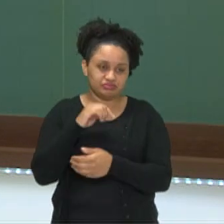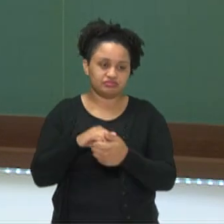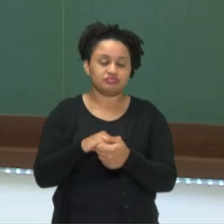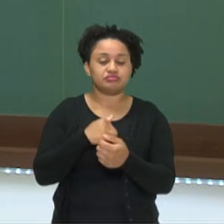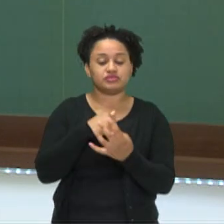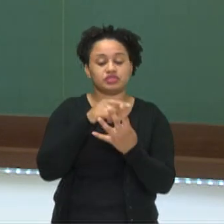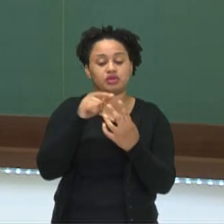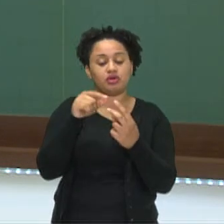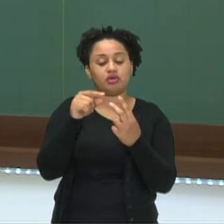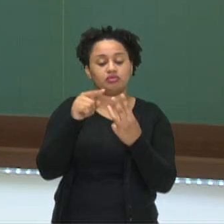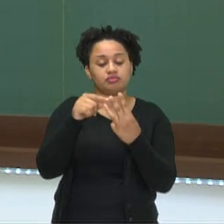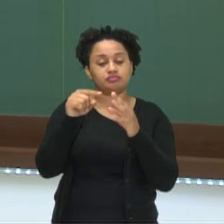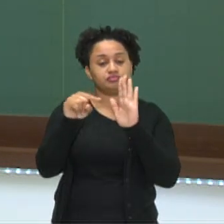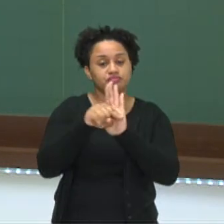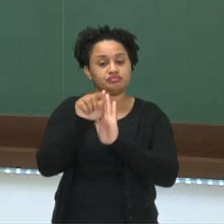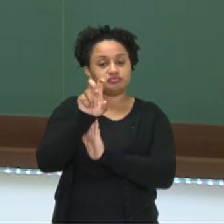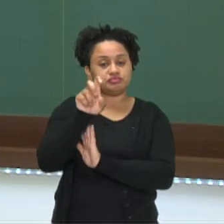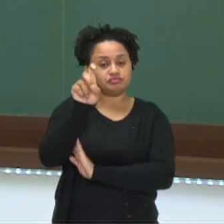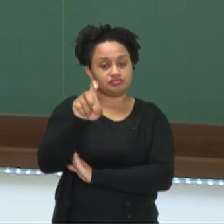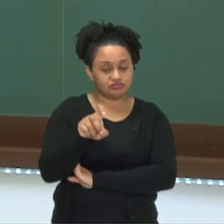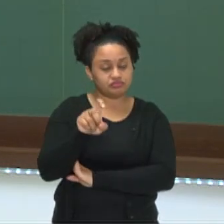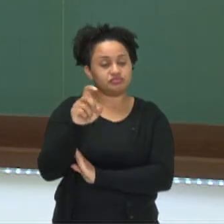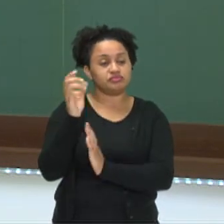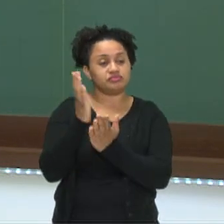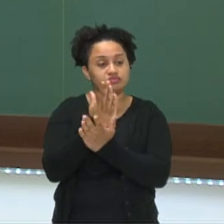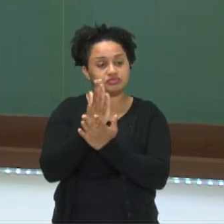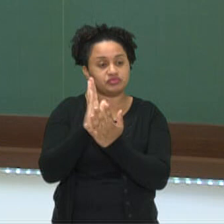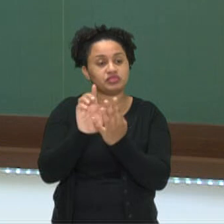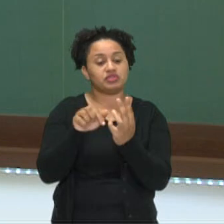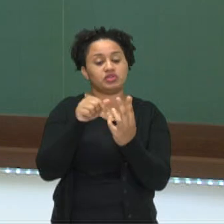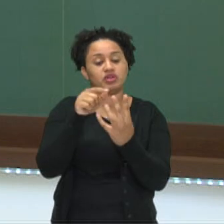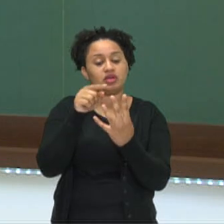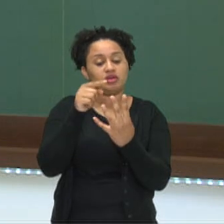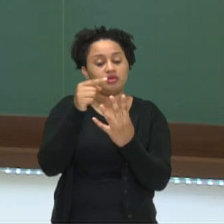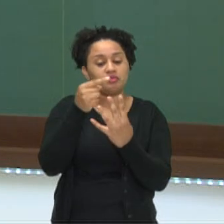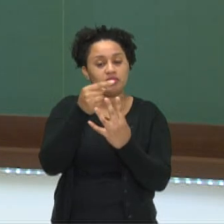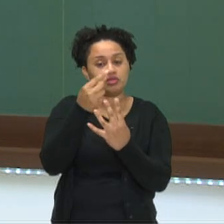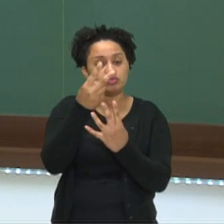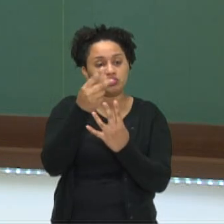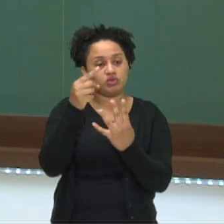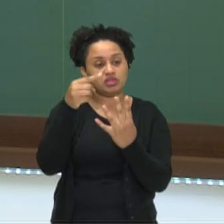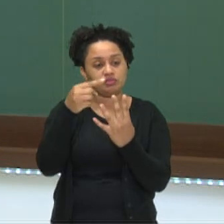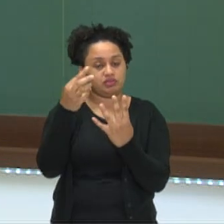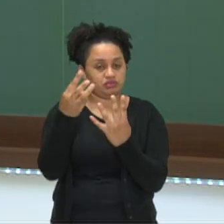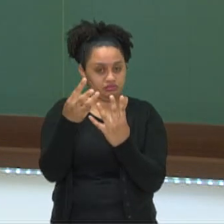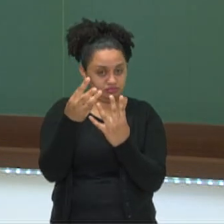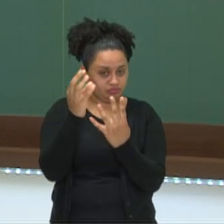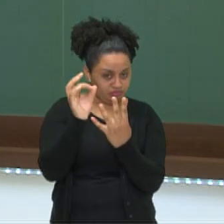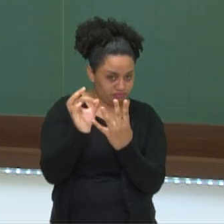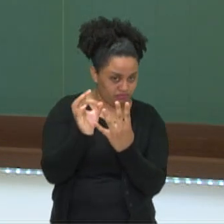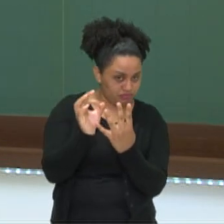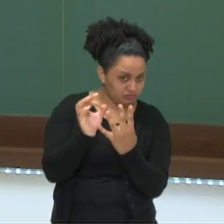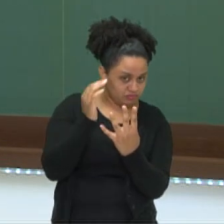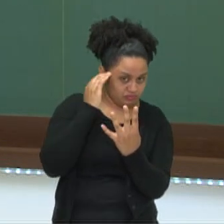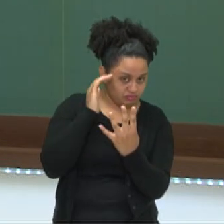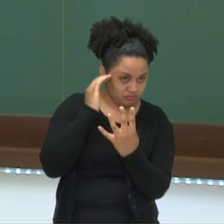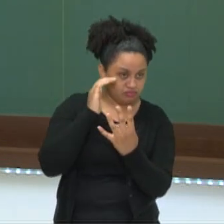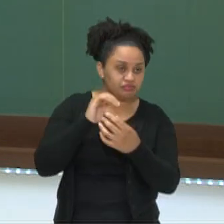o menos 5x, eu vou abrir ele. Eu vou transformar em menos 2 e menos 3.